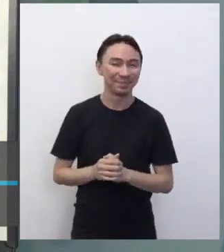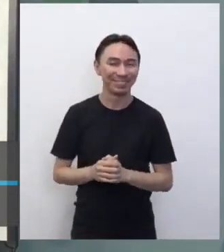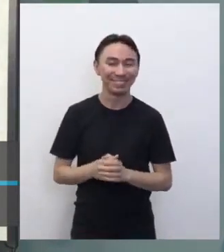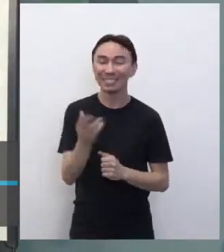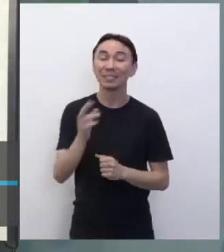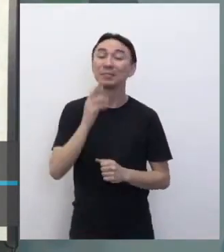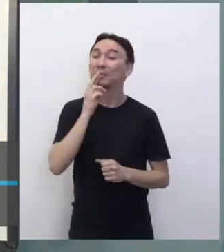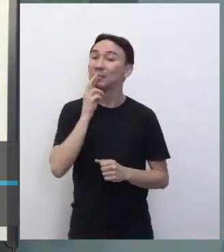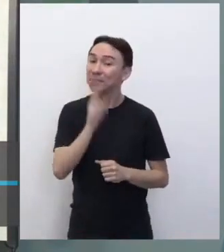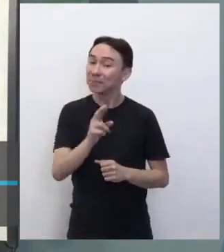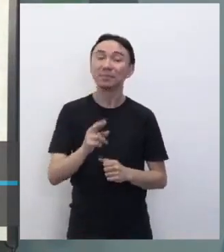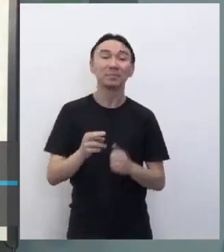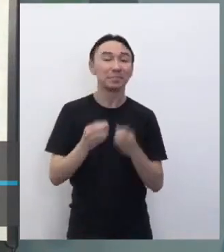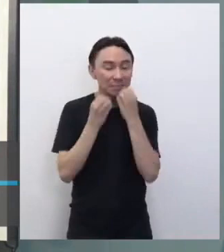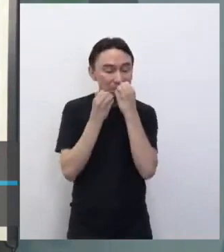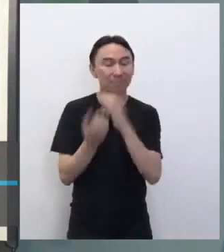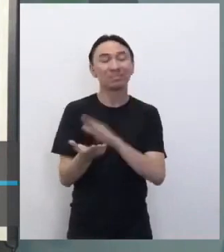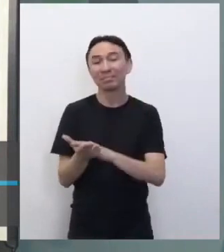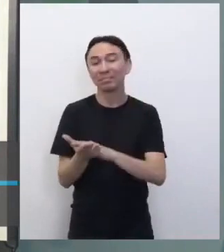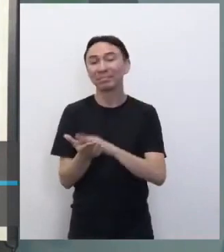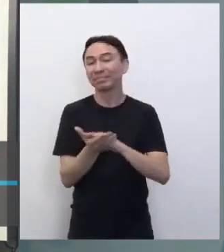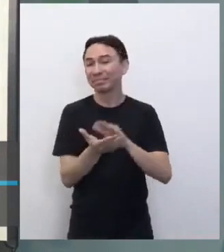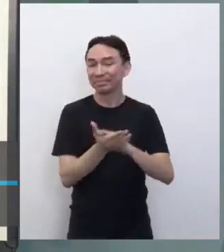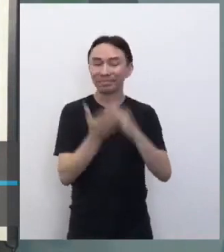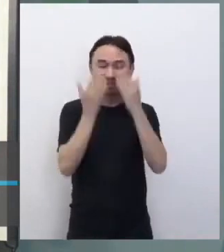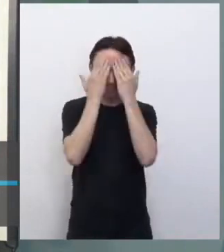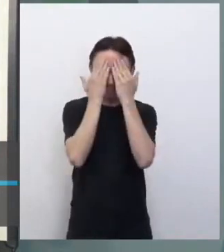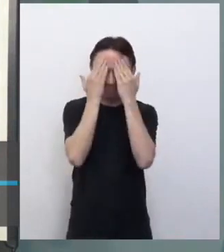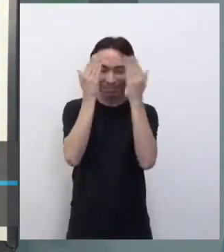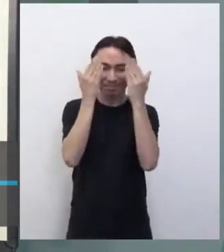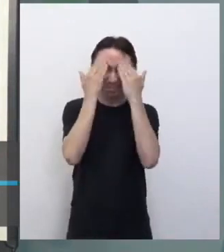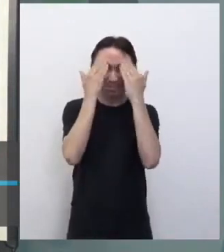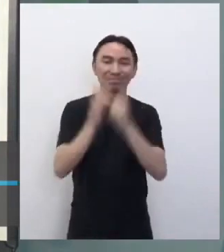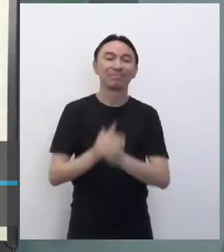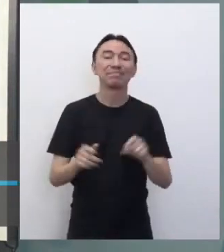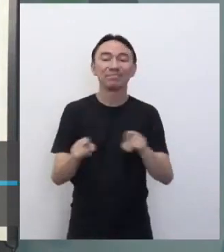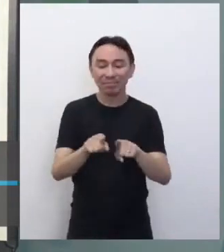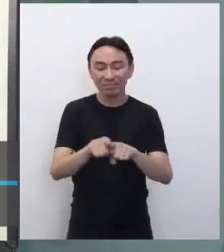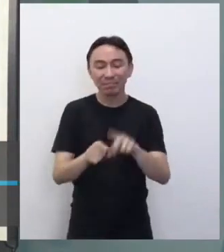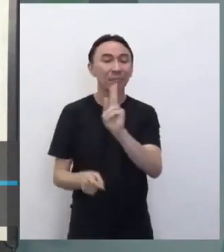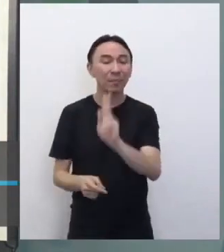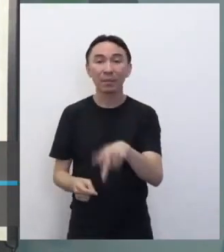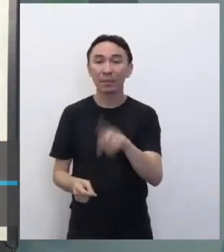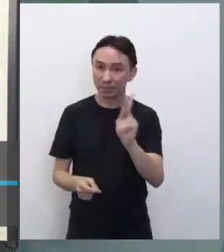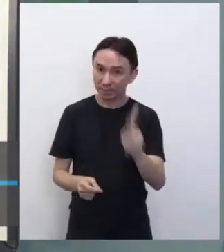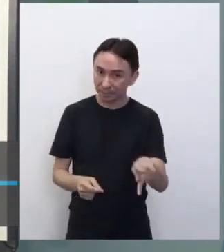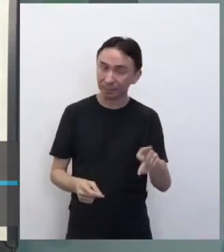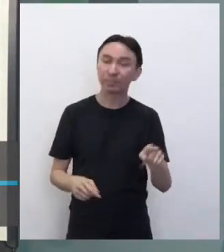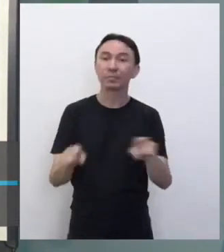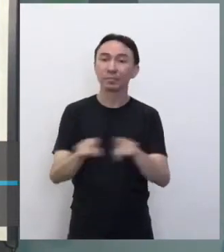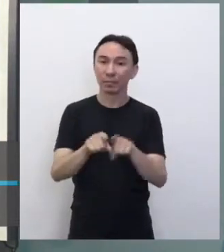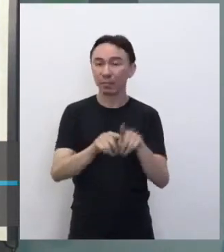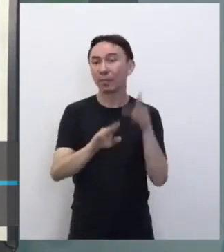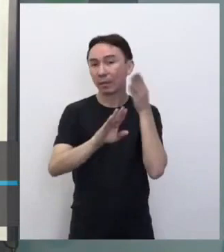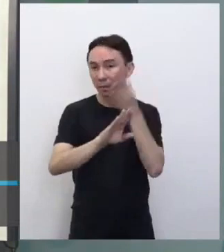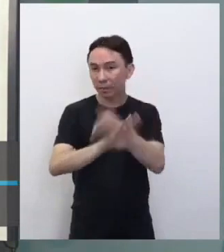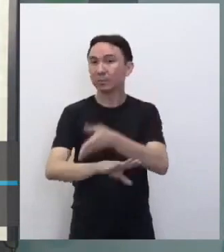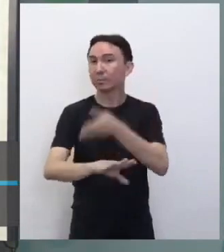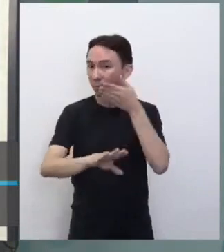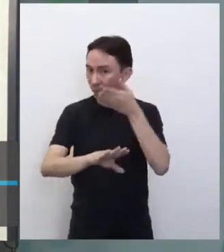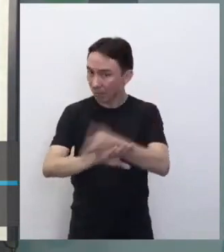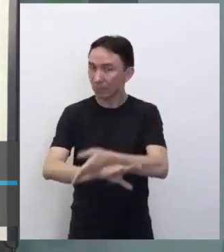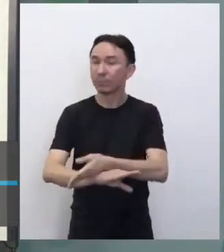you very much, a gente sempre agradece. Professores também participaram e deram help para a gente no chat, foi bem